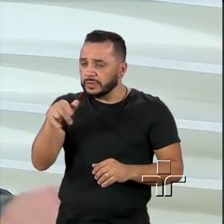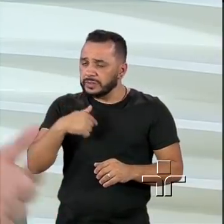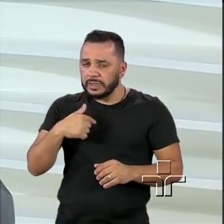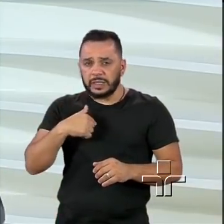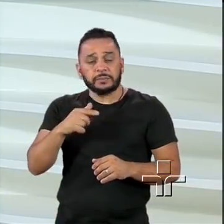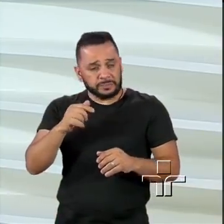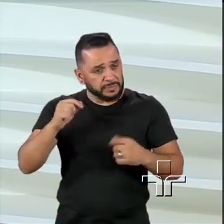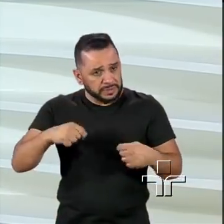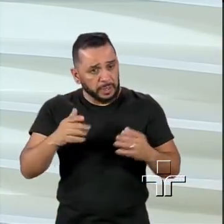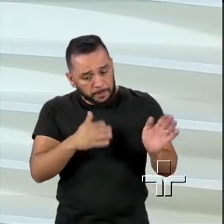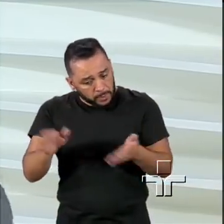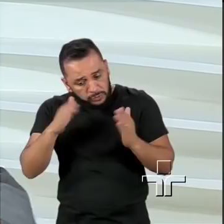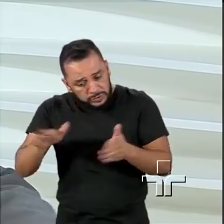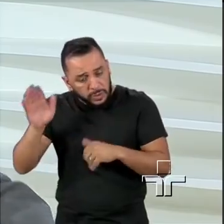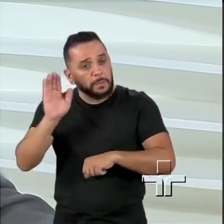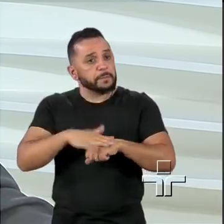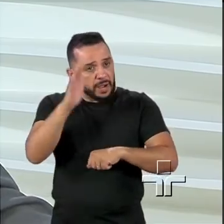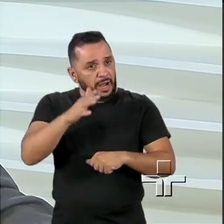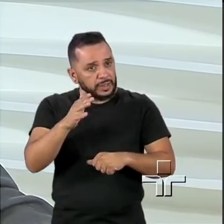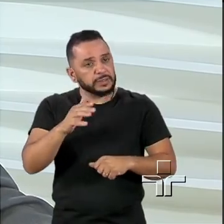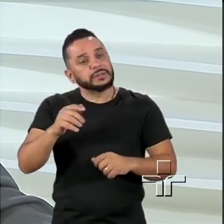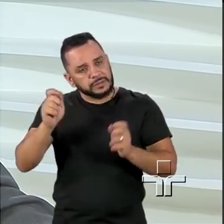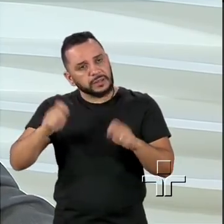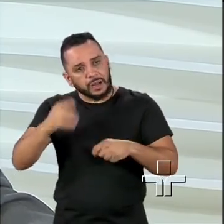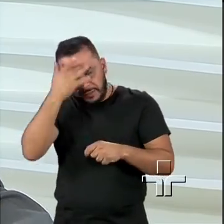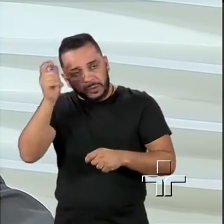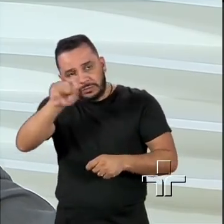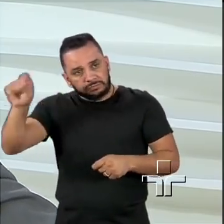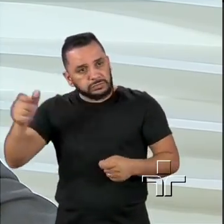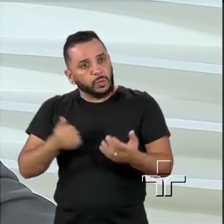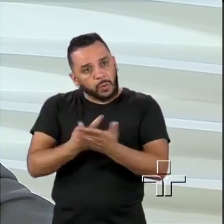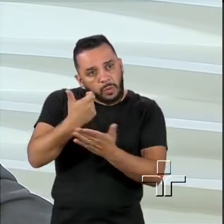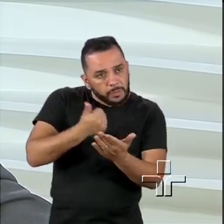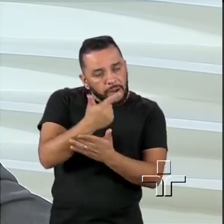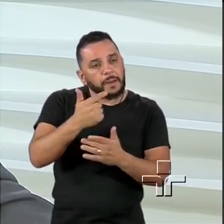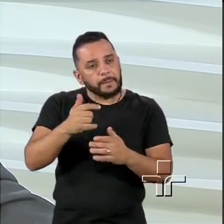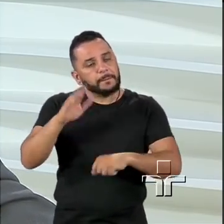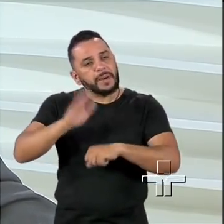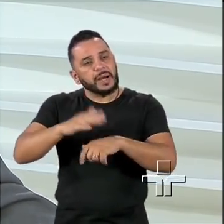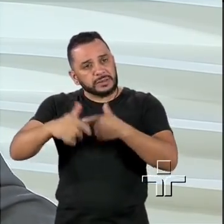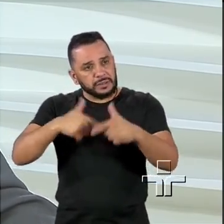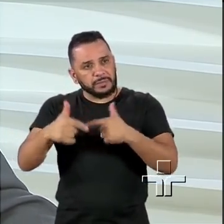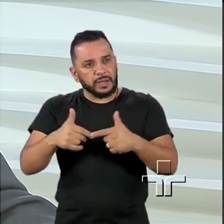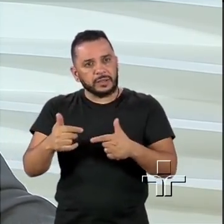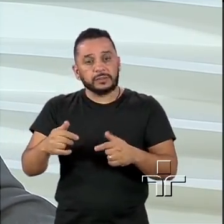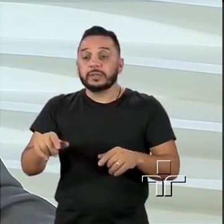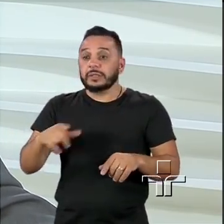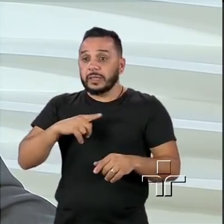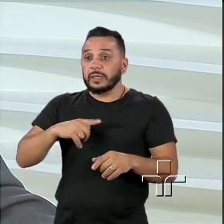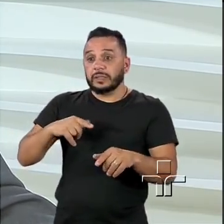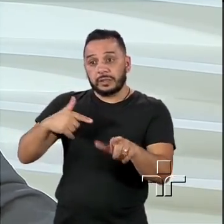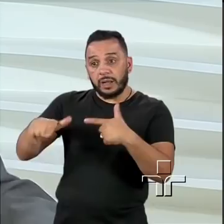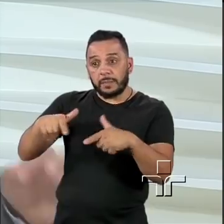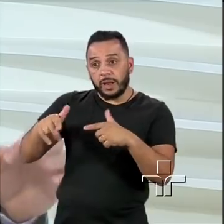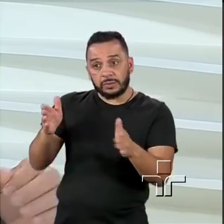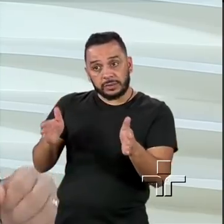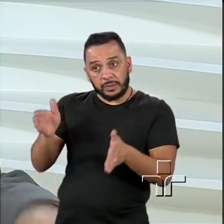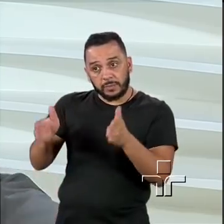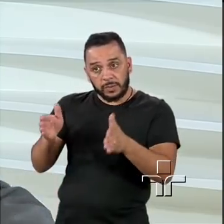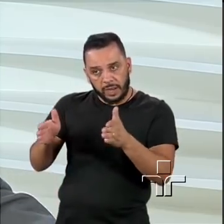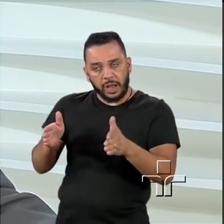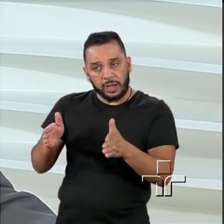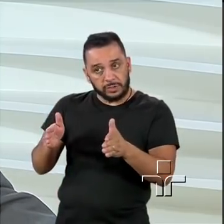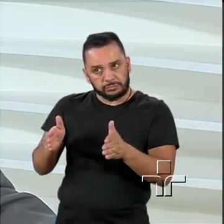Mais produção, você gera mais empregos. O trabalho temporário é uma coisa, o intermitente é outra. Do jeito